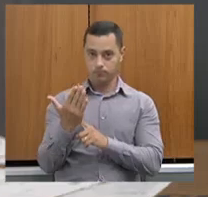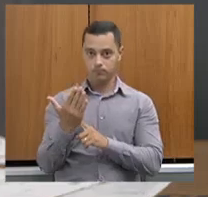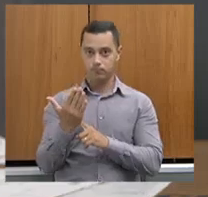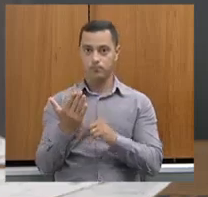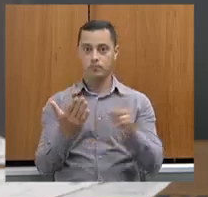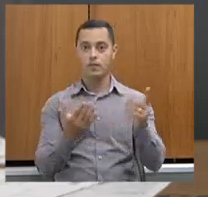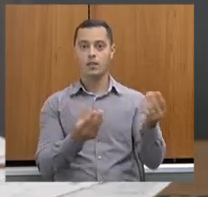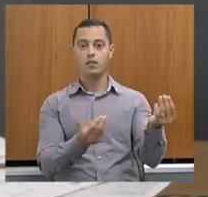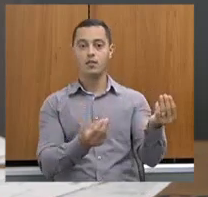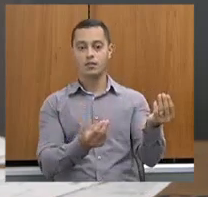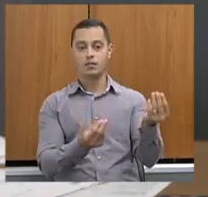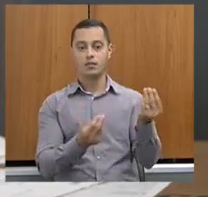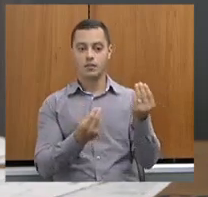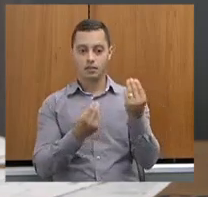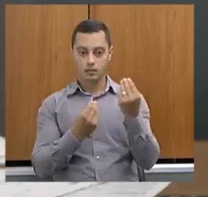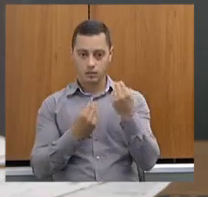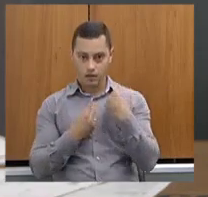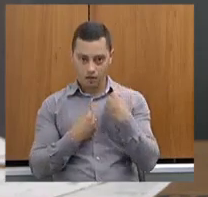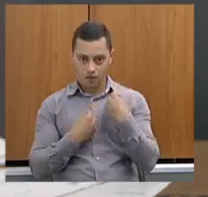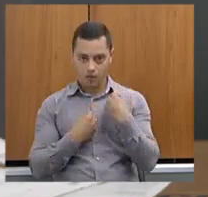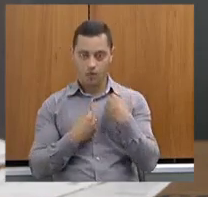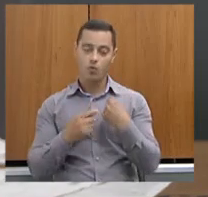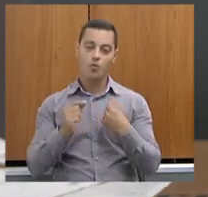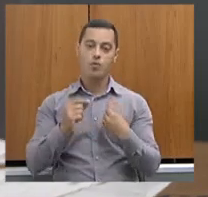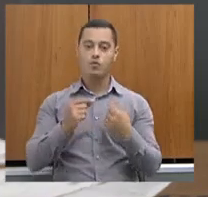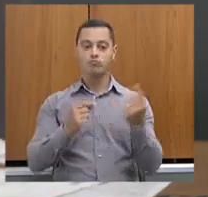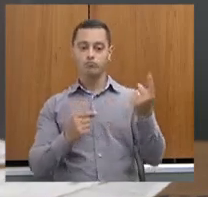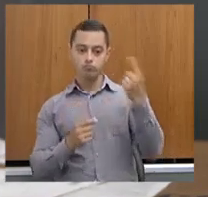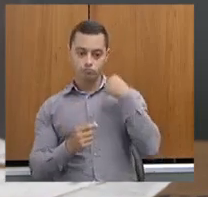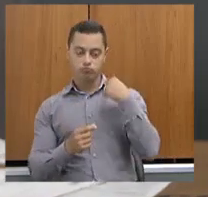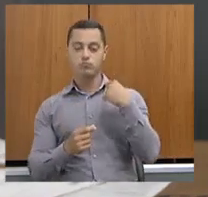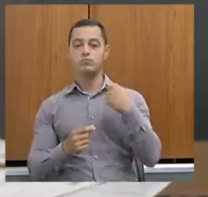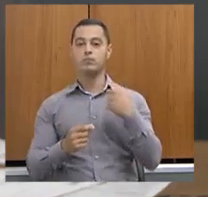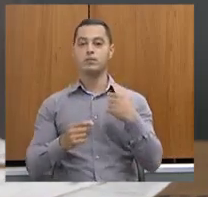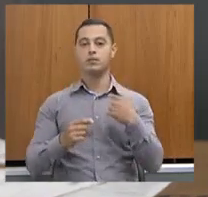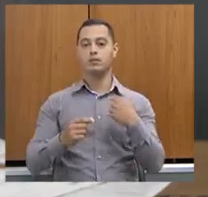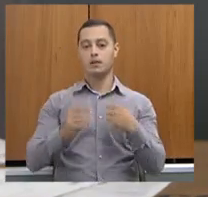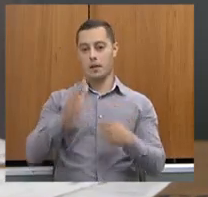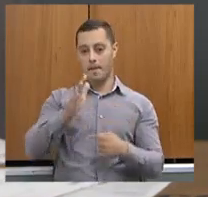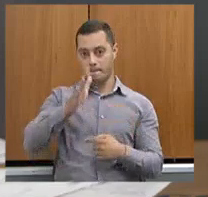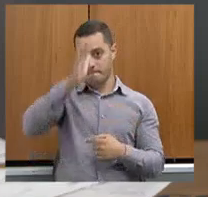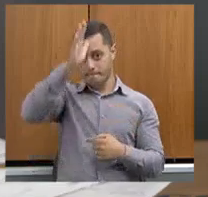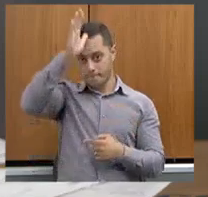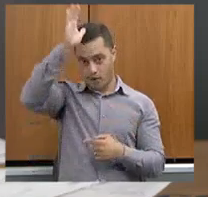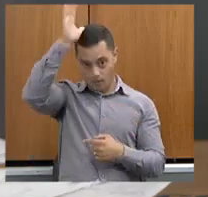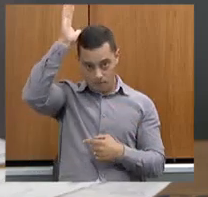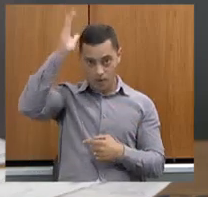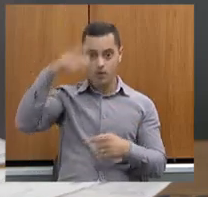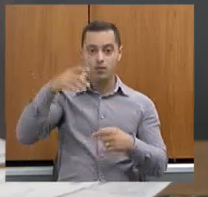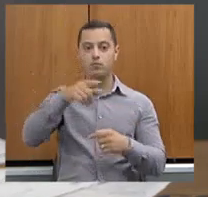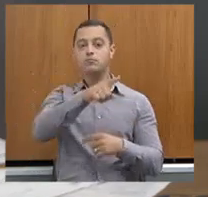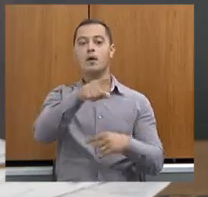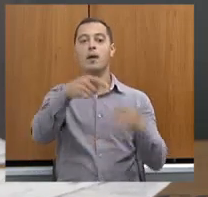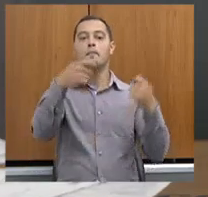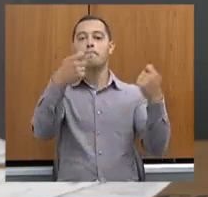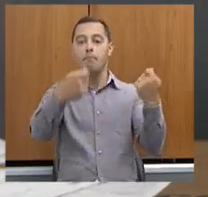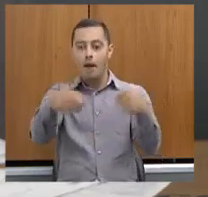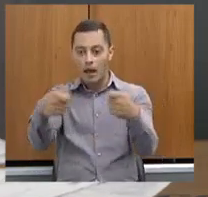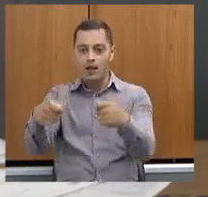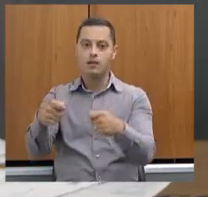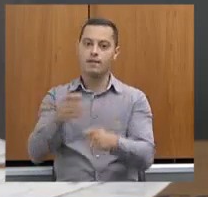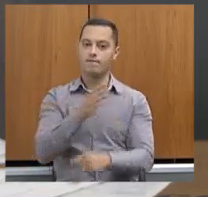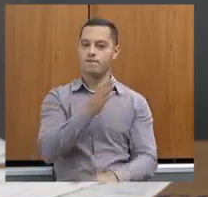exata diretriz de levar o corpo de bombeiros onde o povo mais precisa